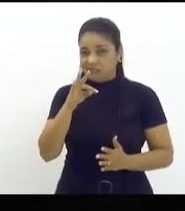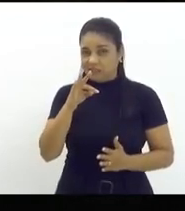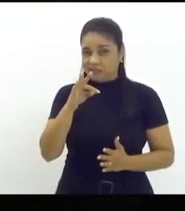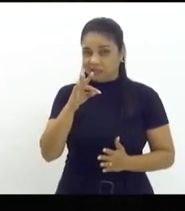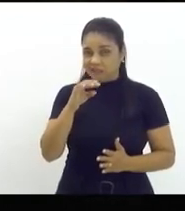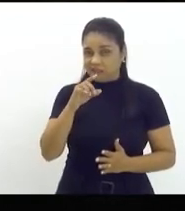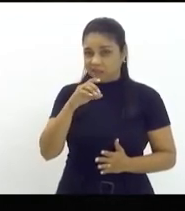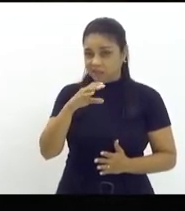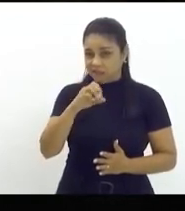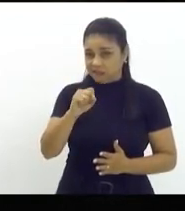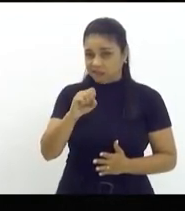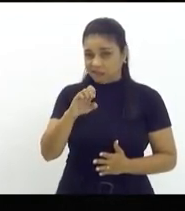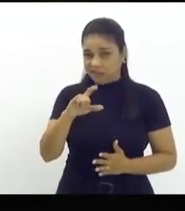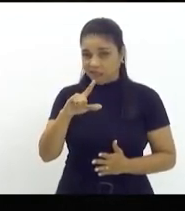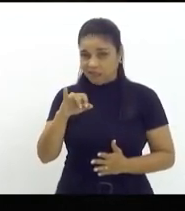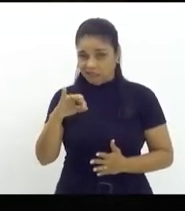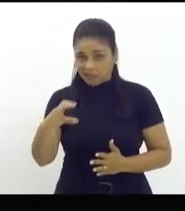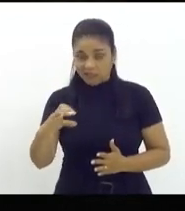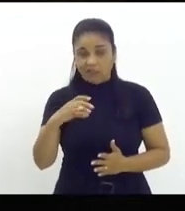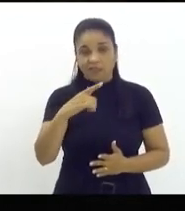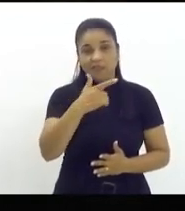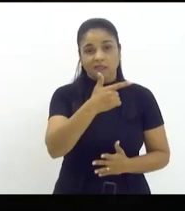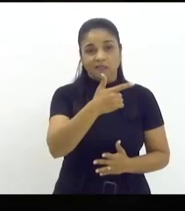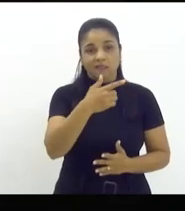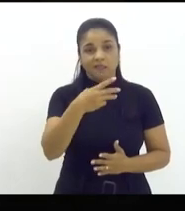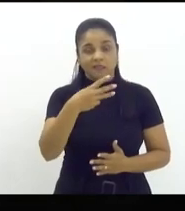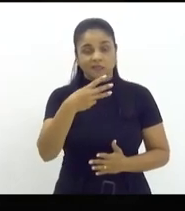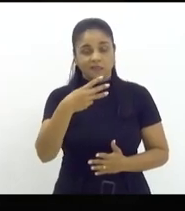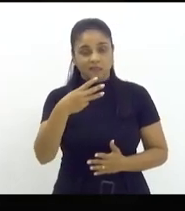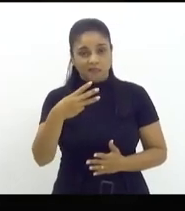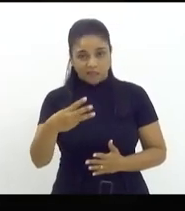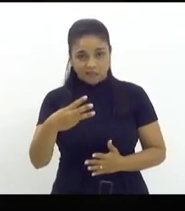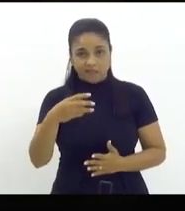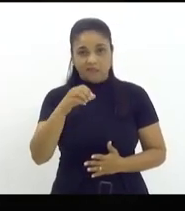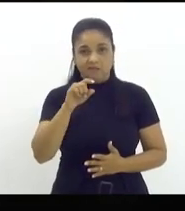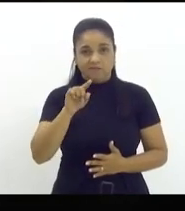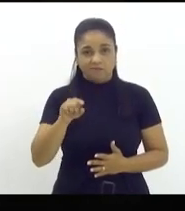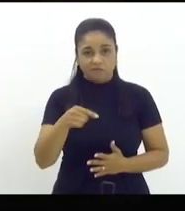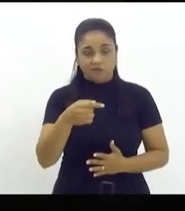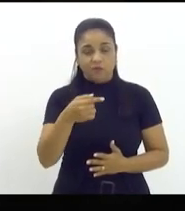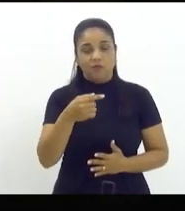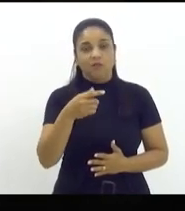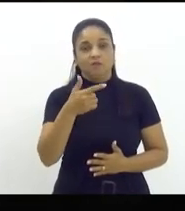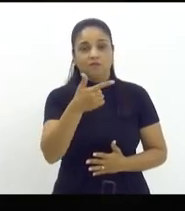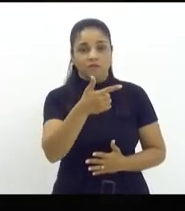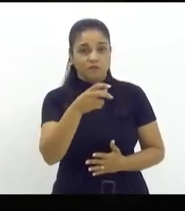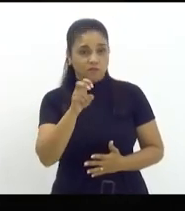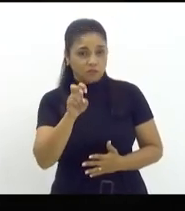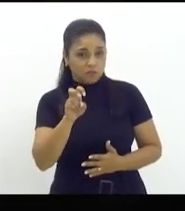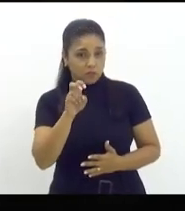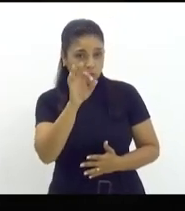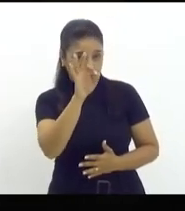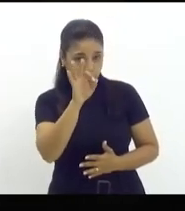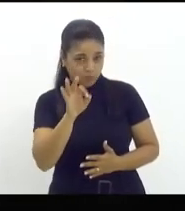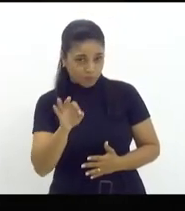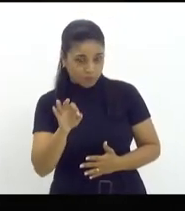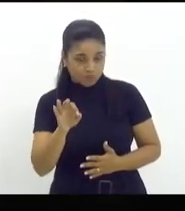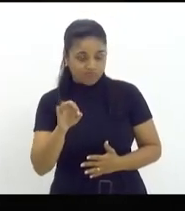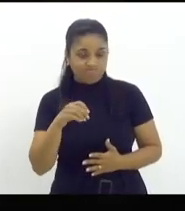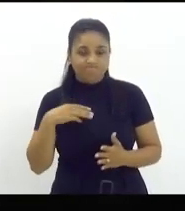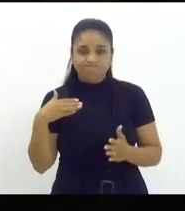ou de 1325 com é a partir de hoje impede o desenvolvimento